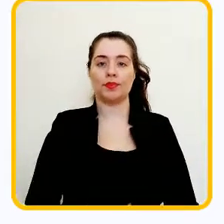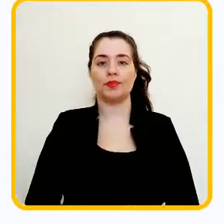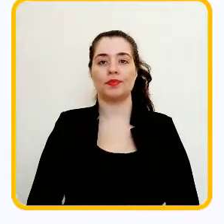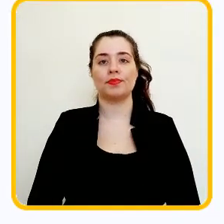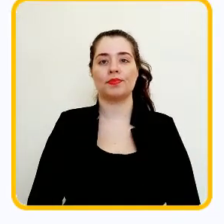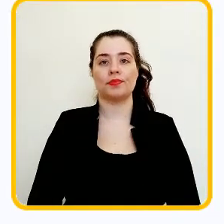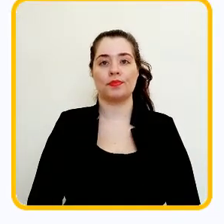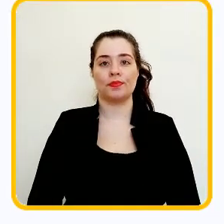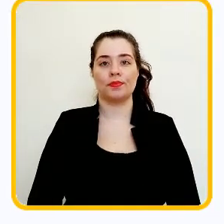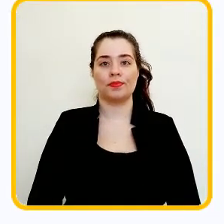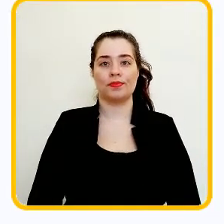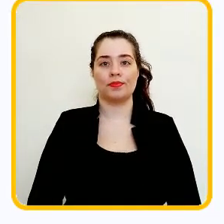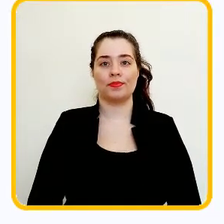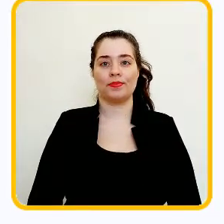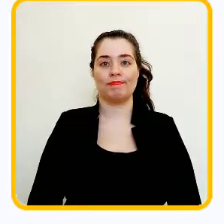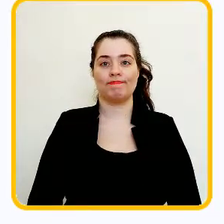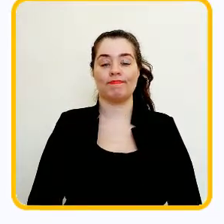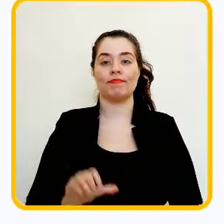eu